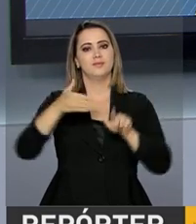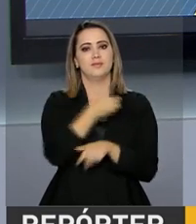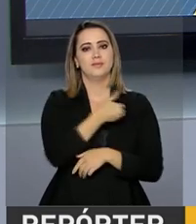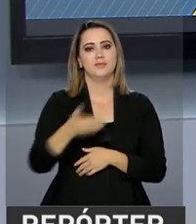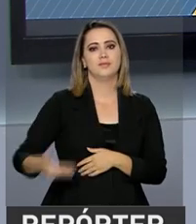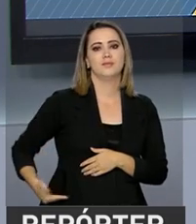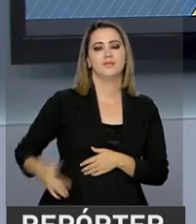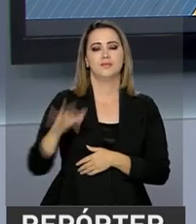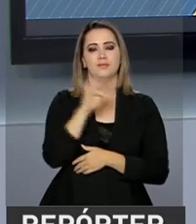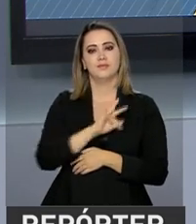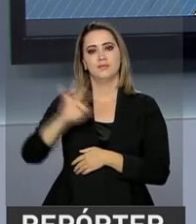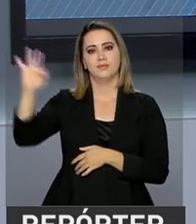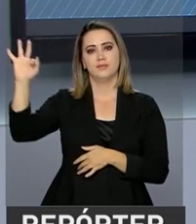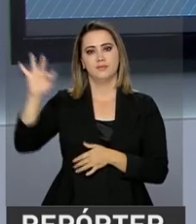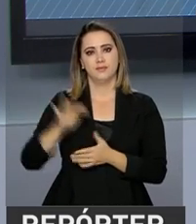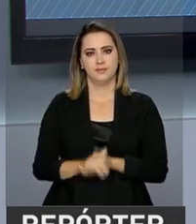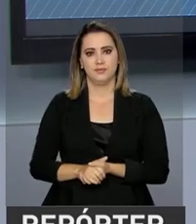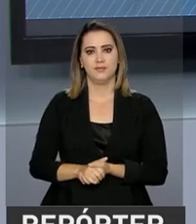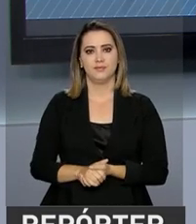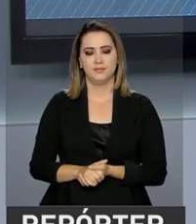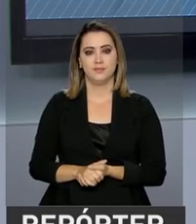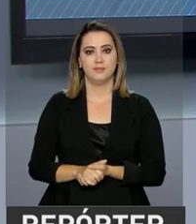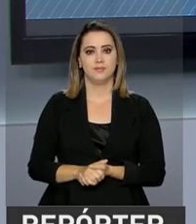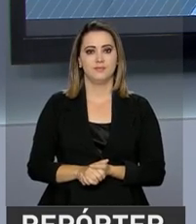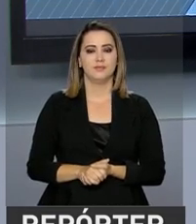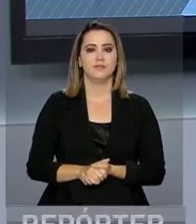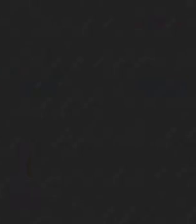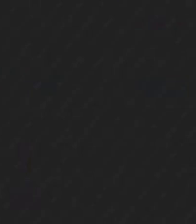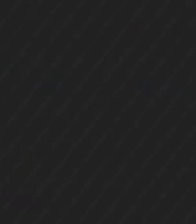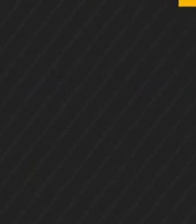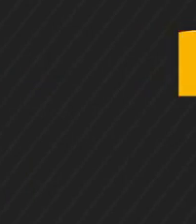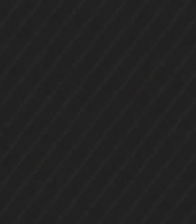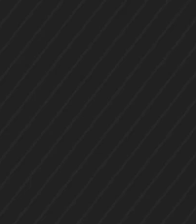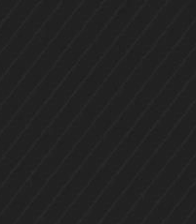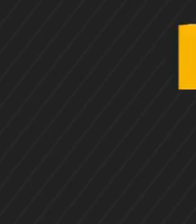a gente aqui na NBR a TV do Governo Federal